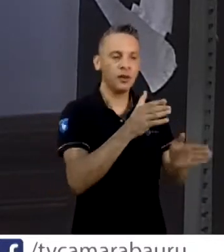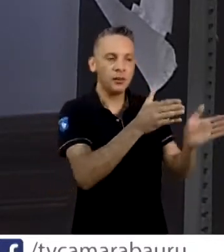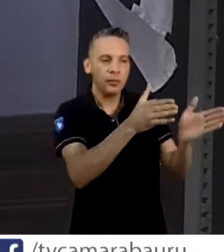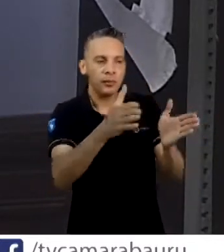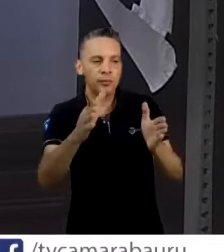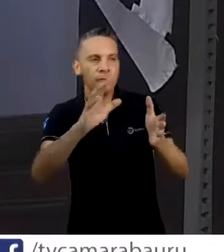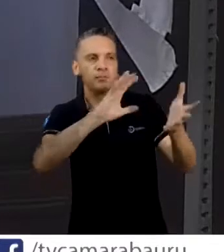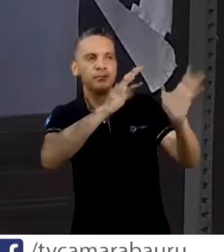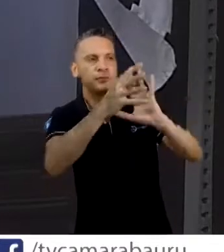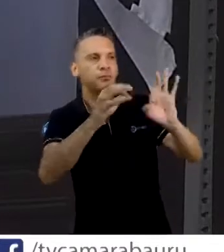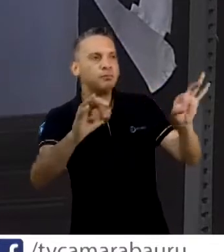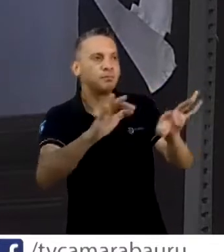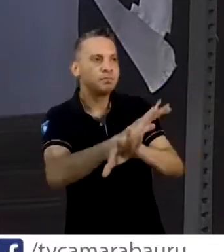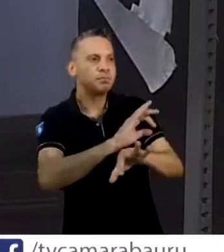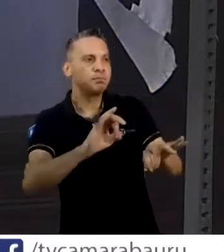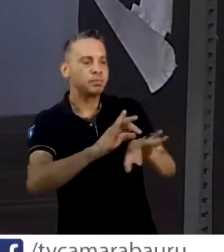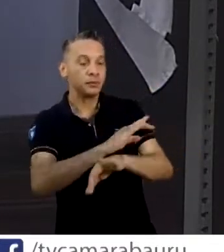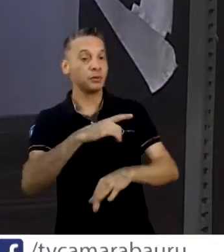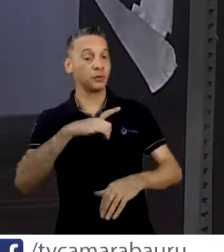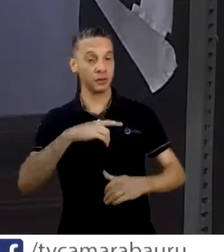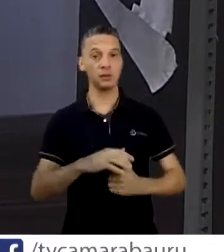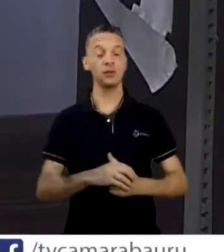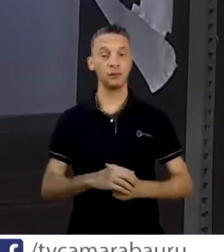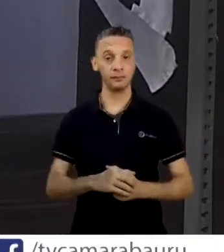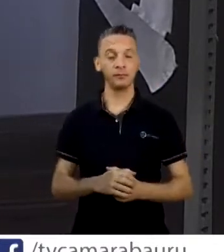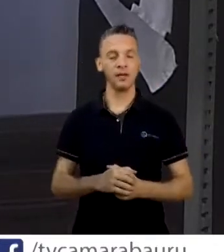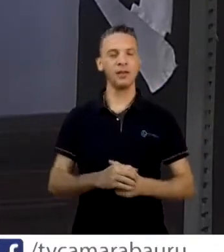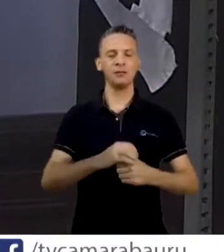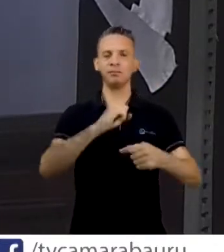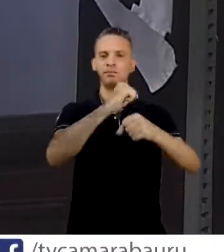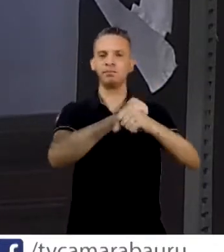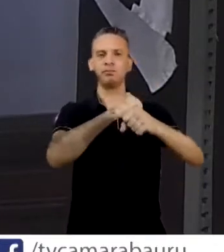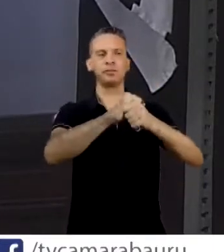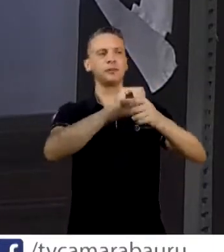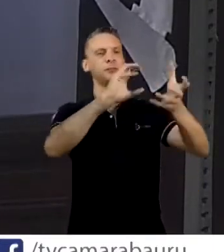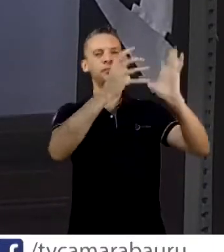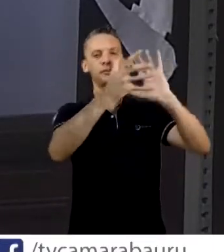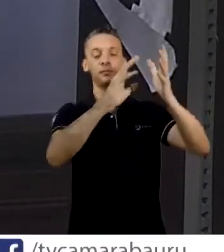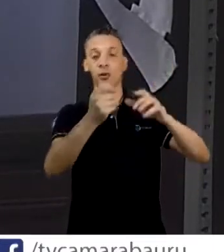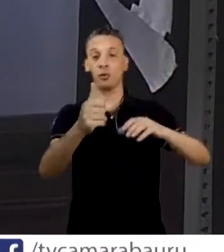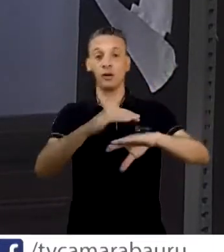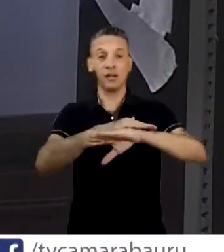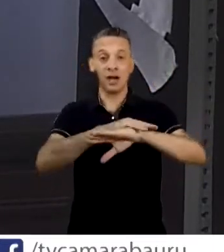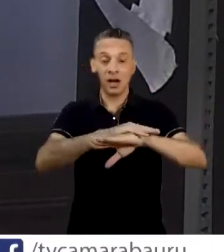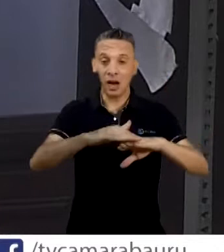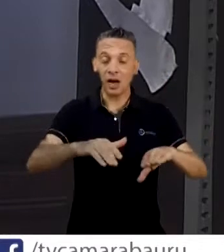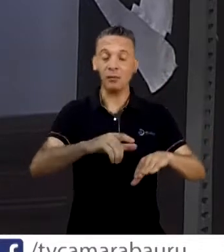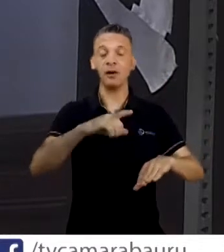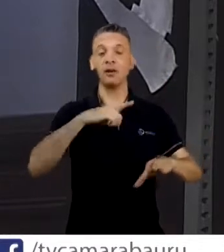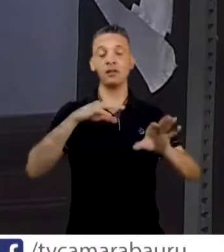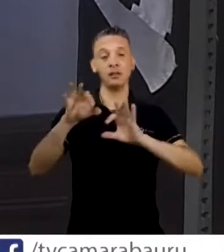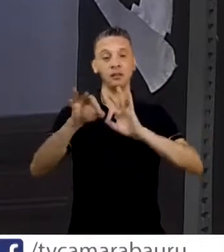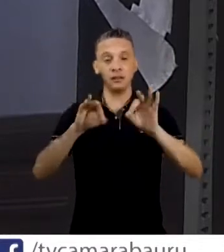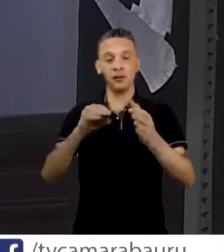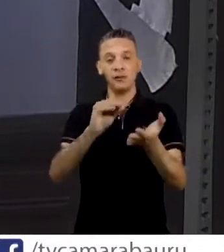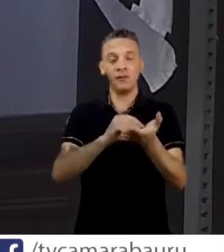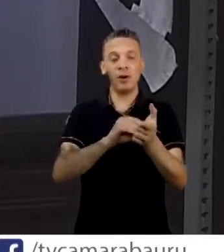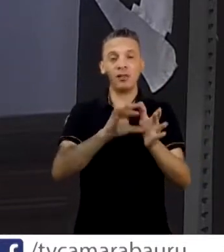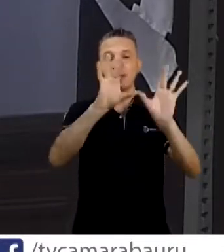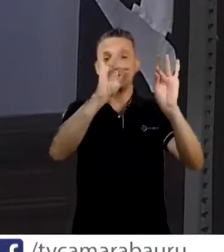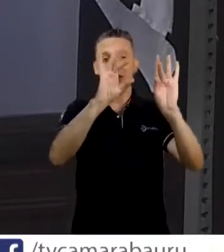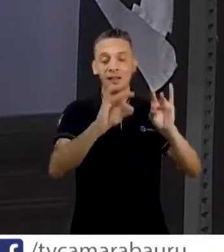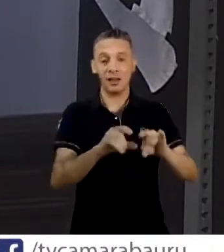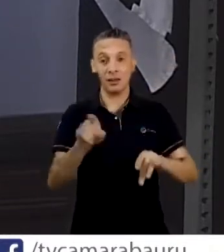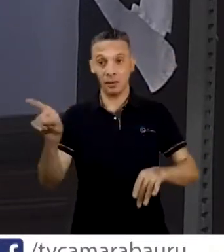conclusões. São obras finais, né? Ações de mobília, mas o senhor precisa ficar